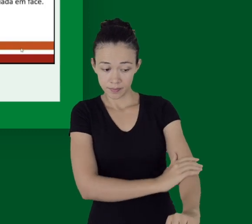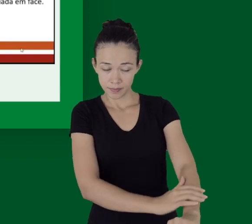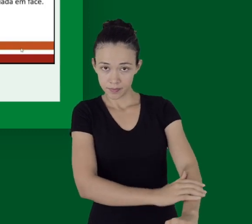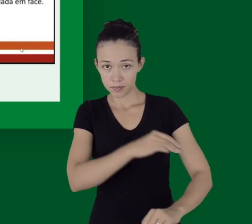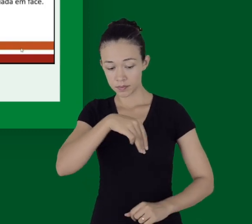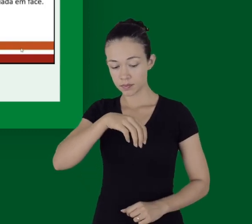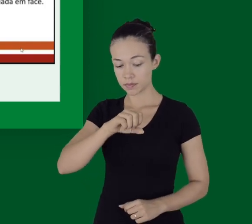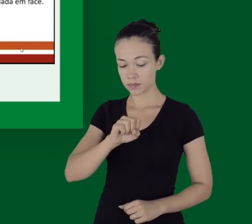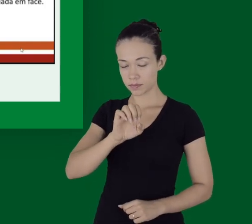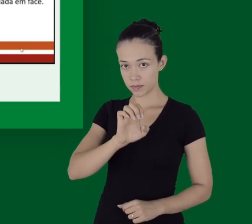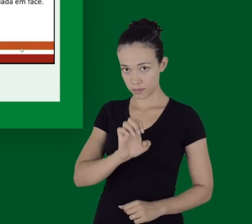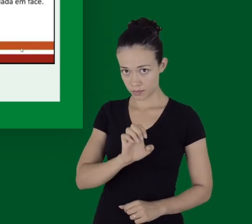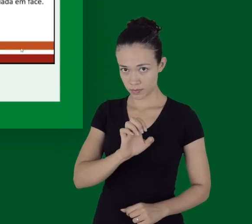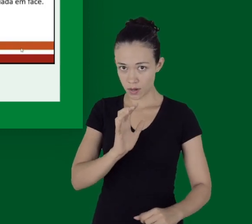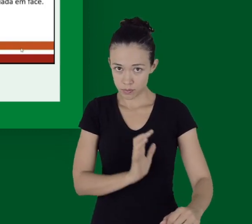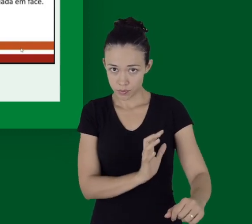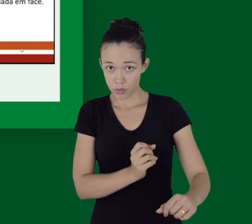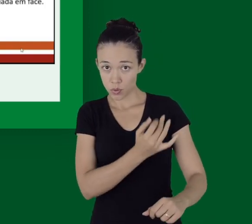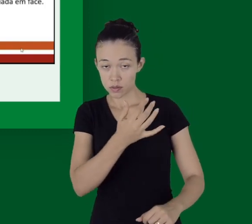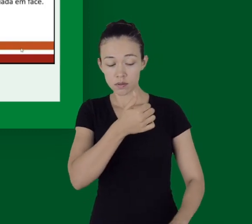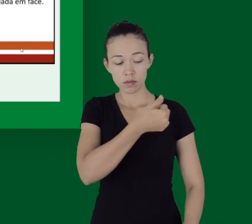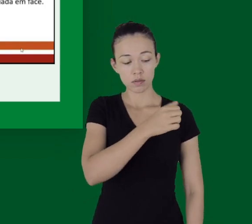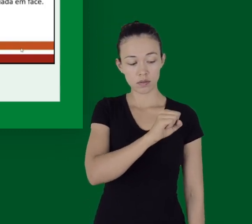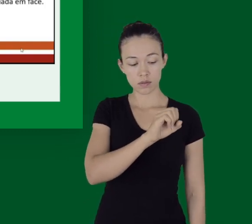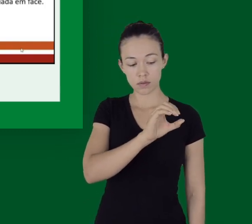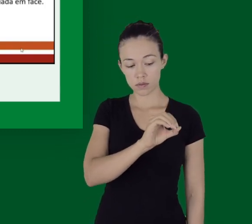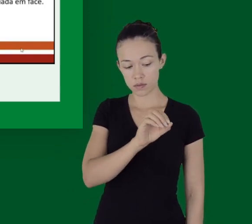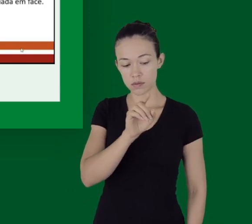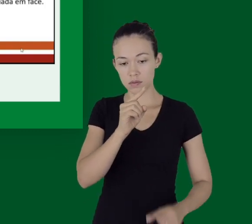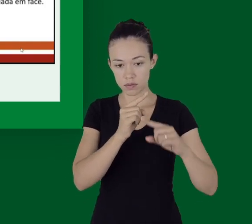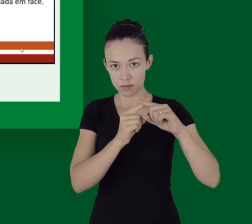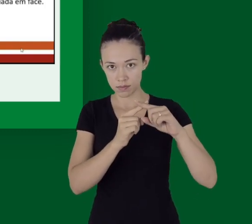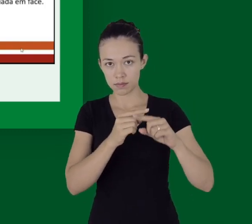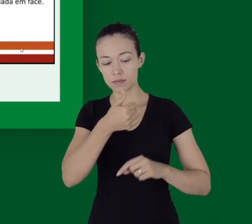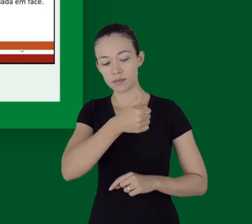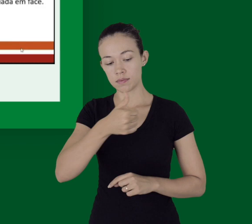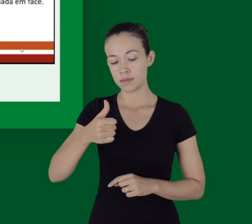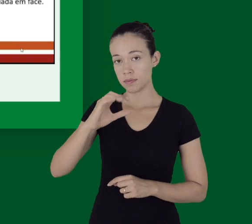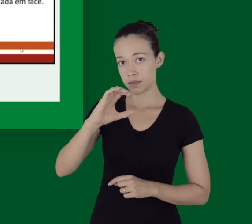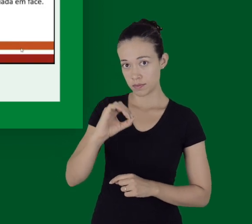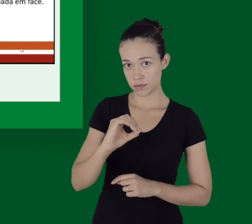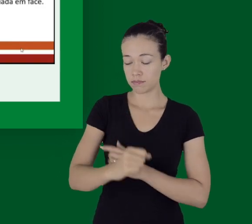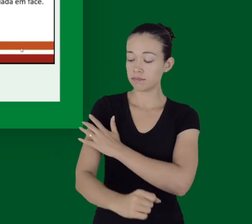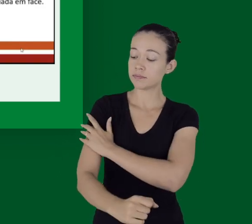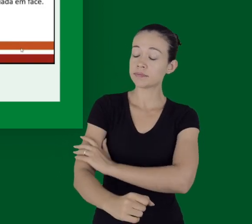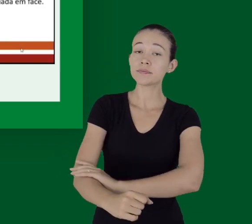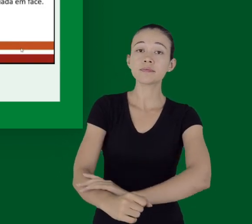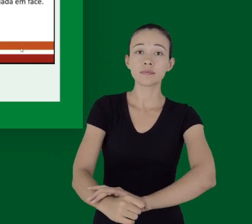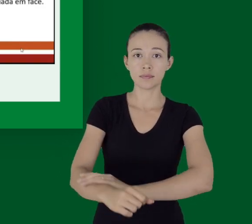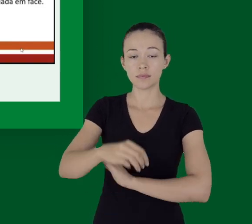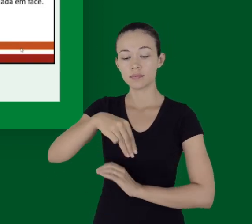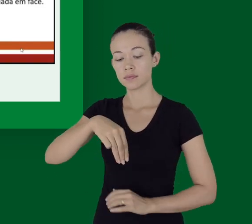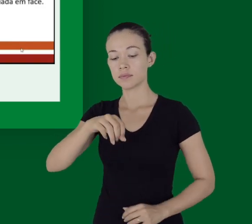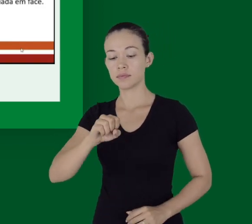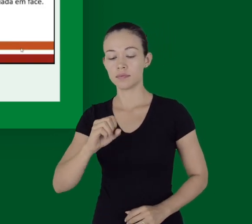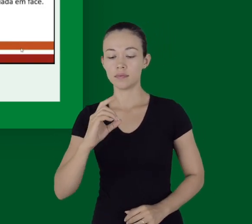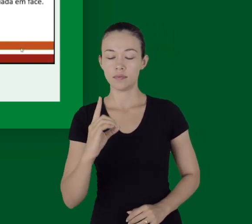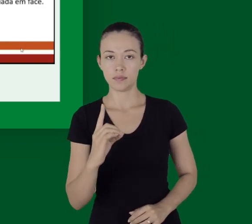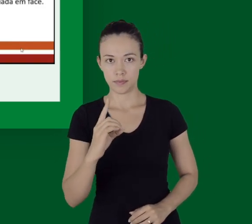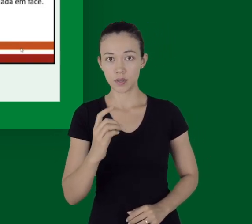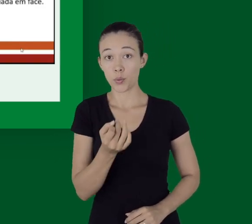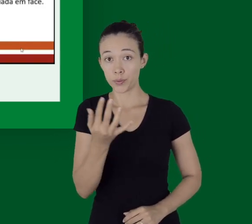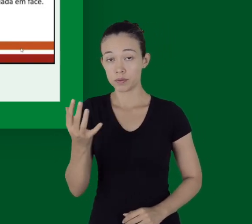esquerdo estava 180 por 110, a no superior direito estava 165 por 108. Essa